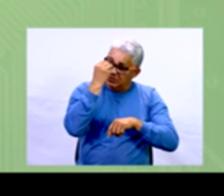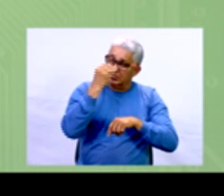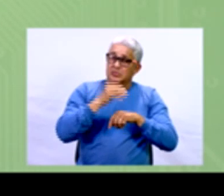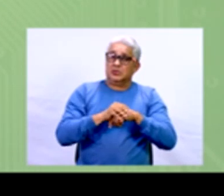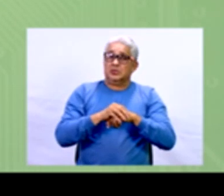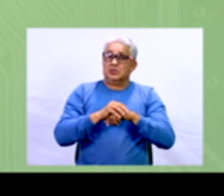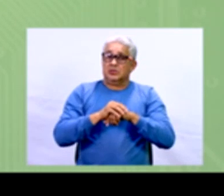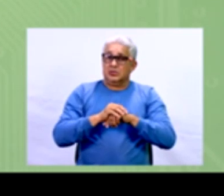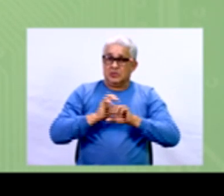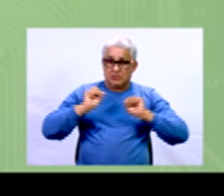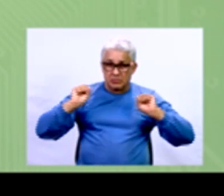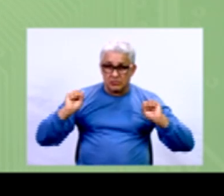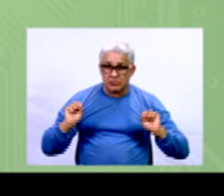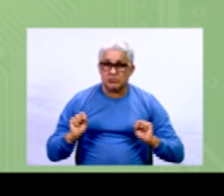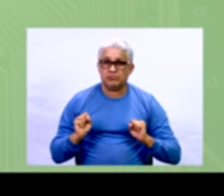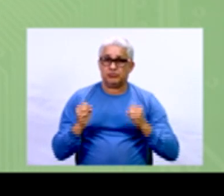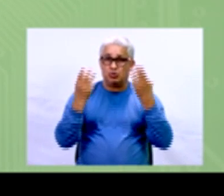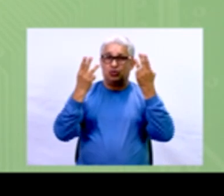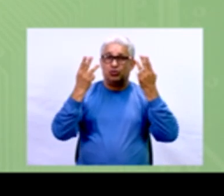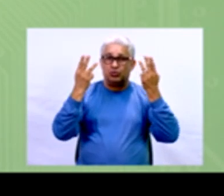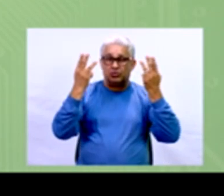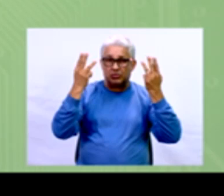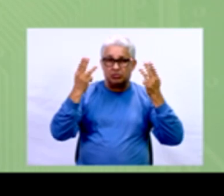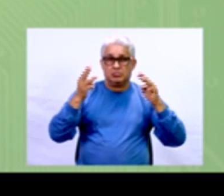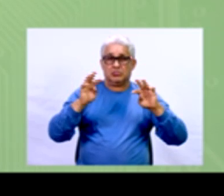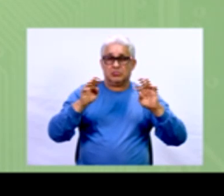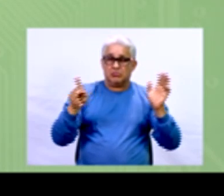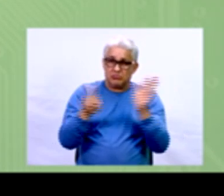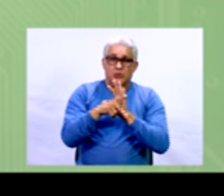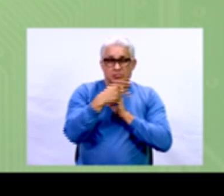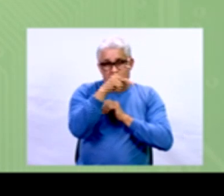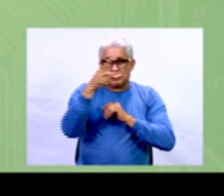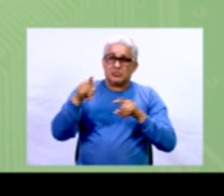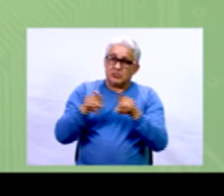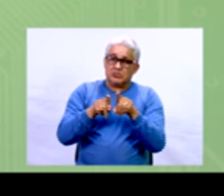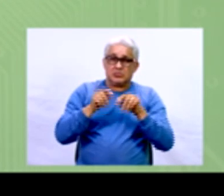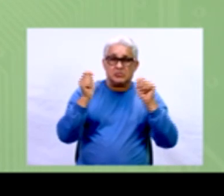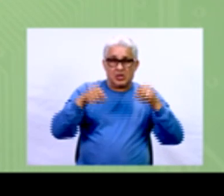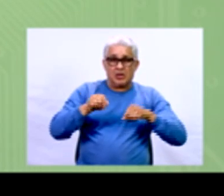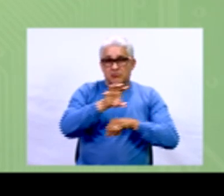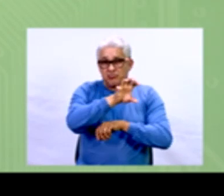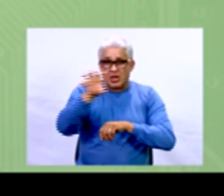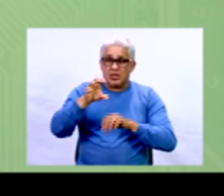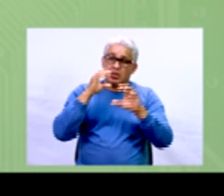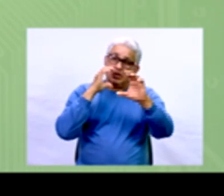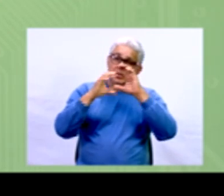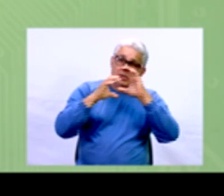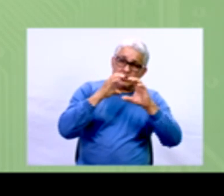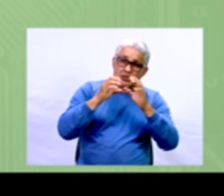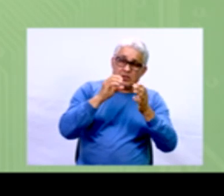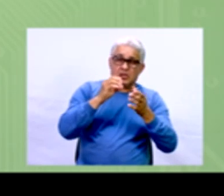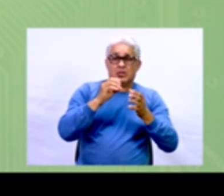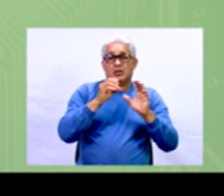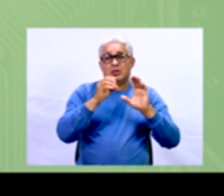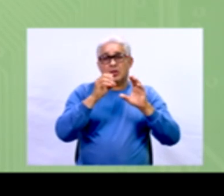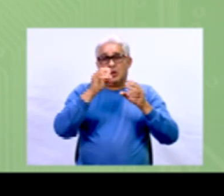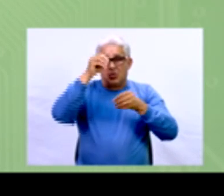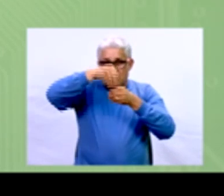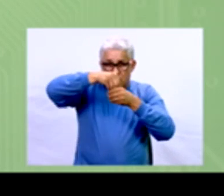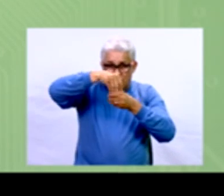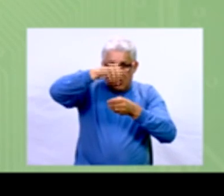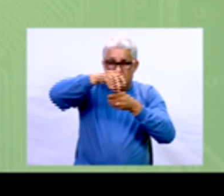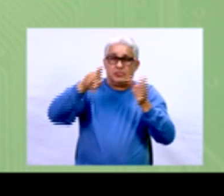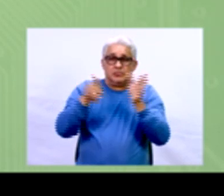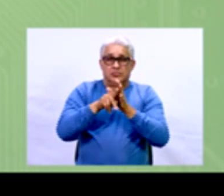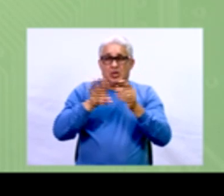deles. Então, isso é uma forma de transmitir o conteúdo daquele cantor ou daquele grupo musical,